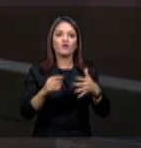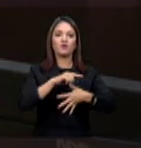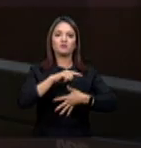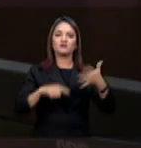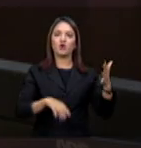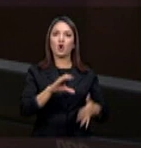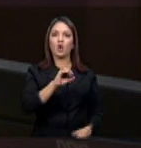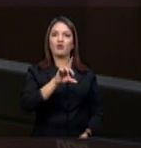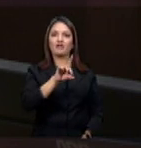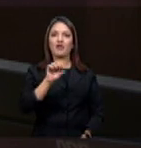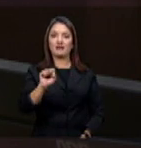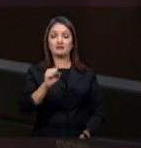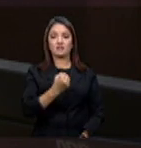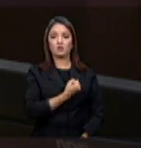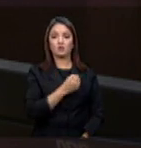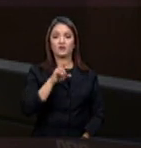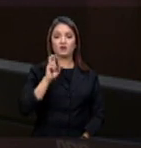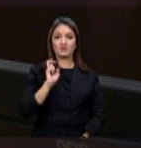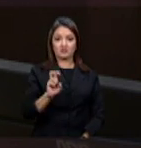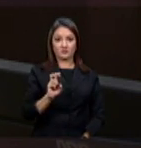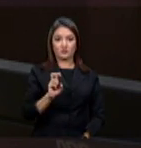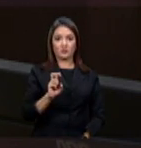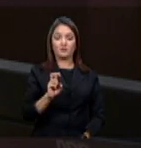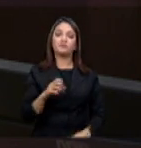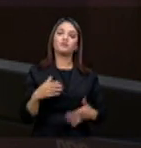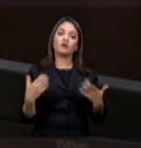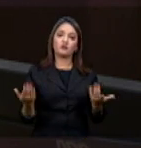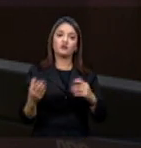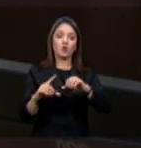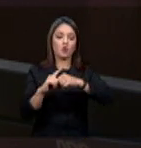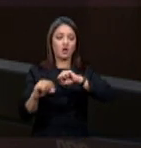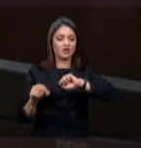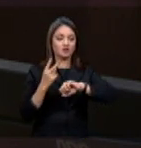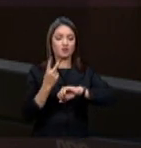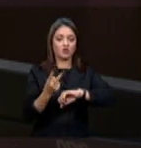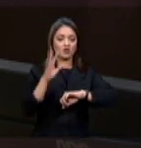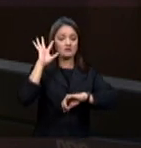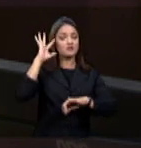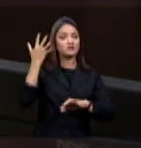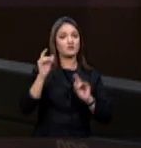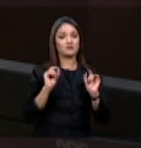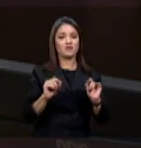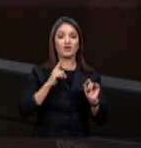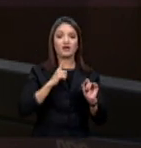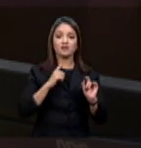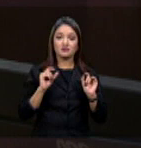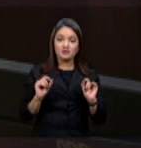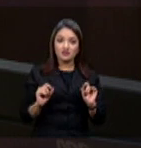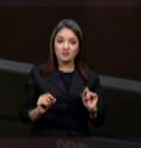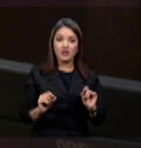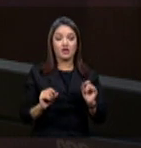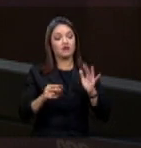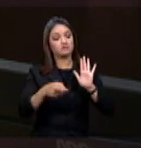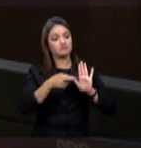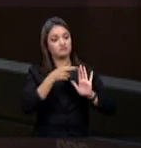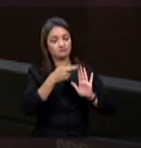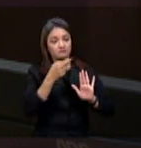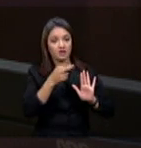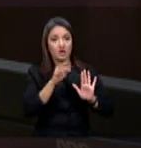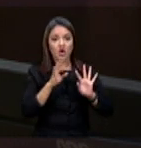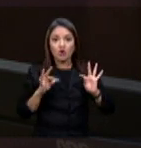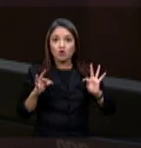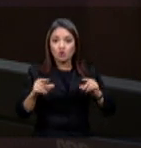objetivo do desenvolvimento sustentável e o artigo 2º desta resolução estabeleceu que todos os Ramos